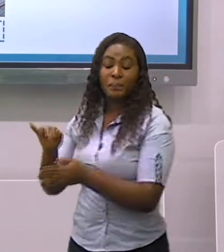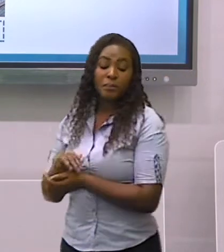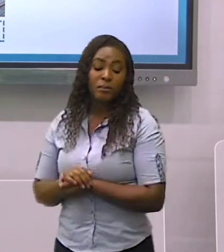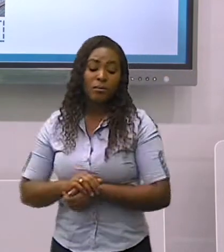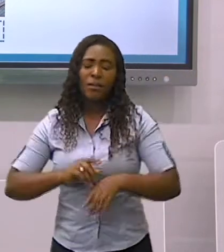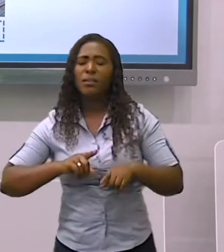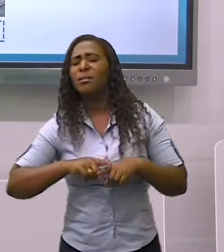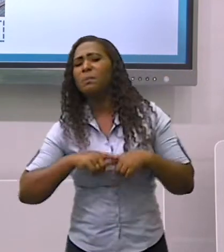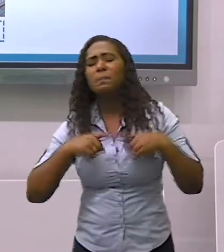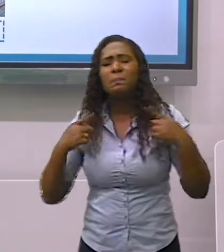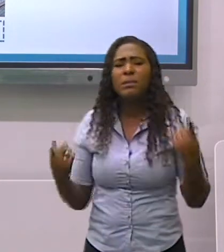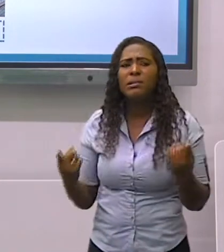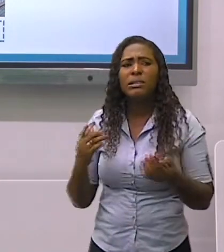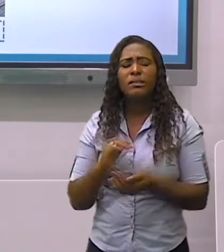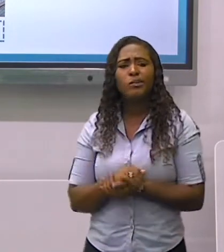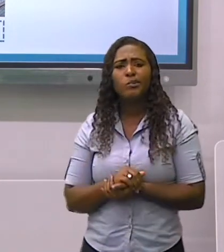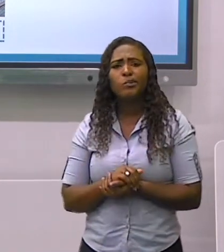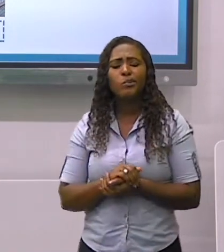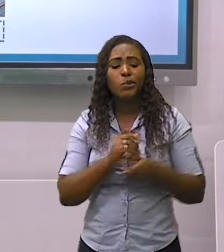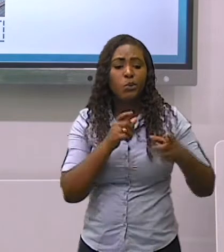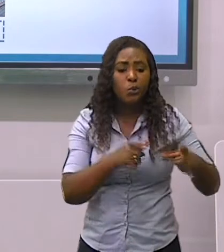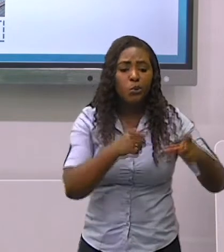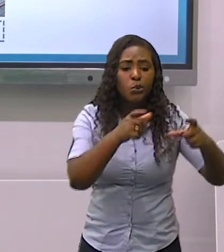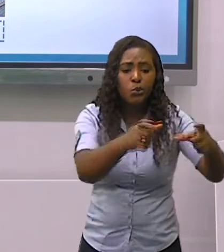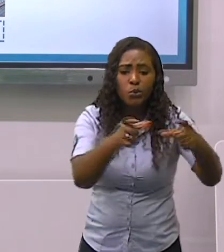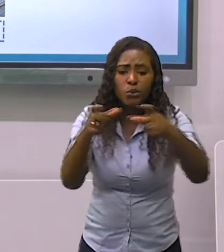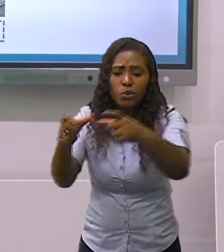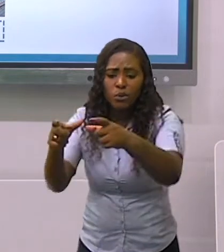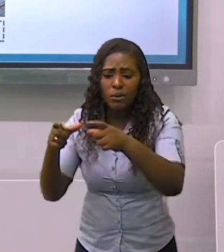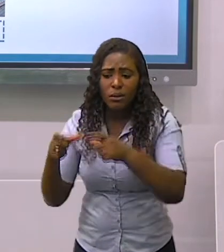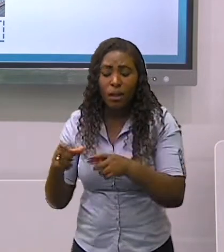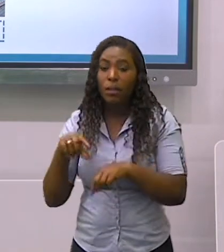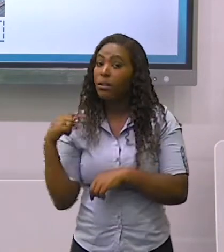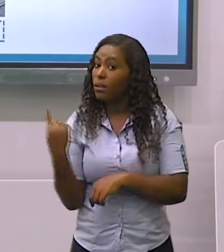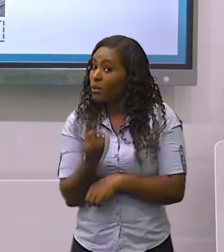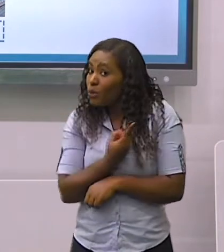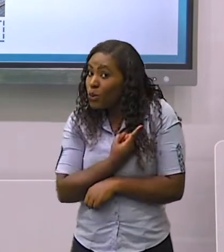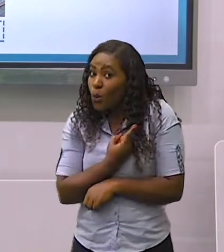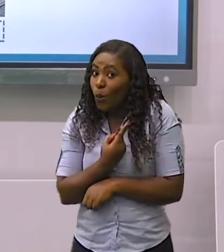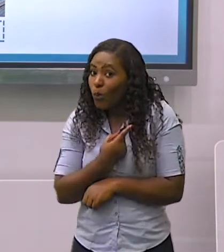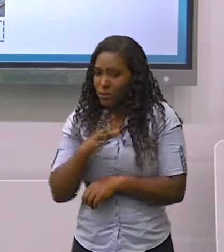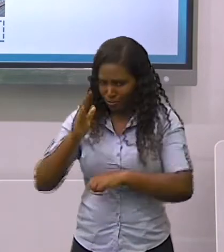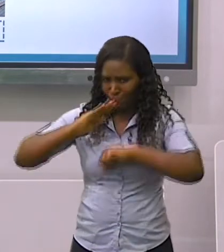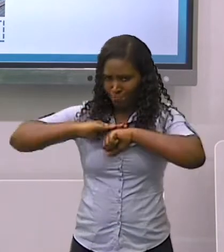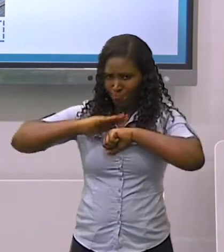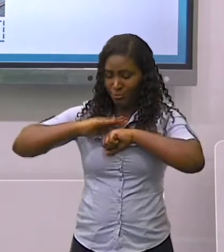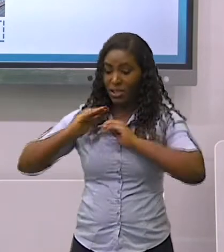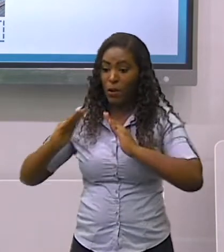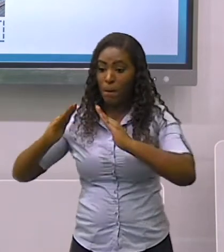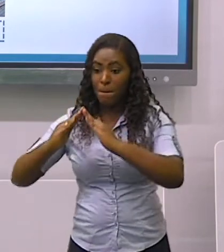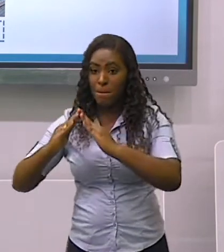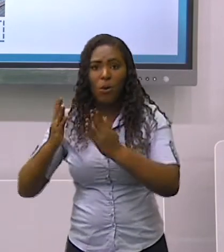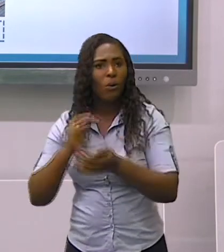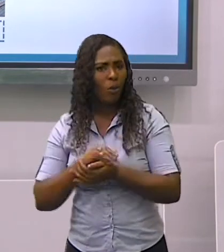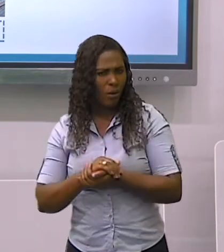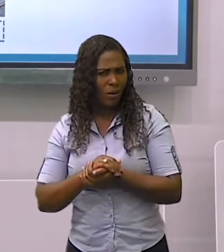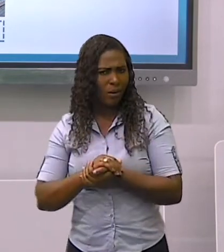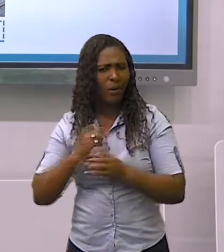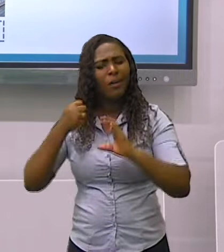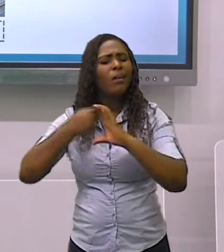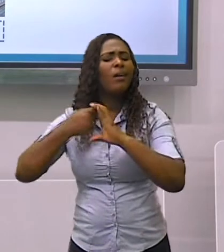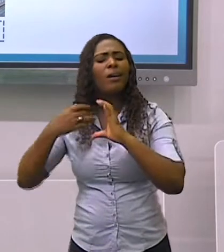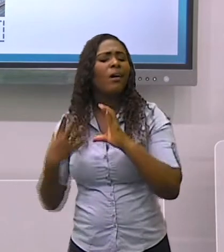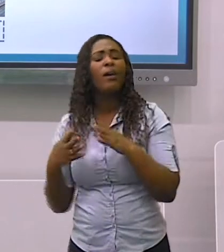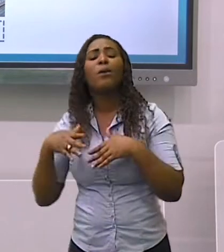Como podemos observar e identificar as suas características? Será que